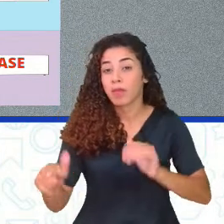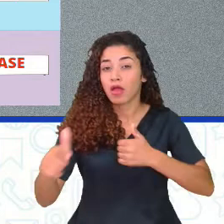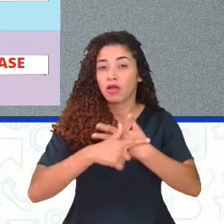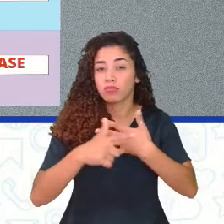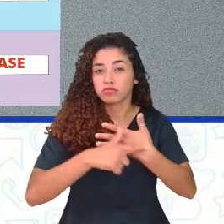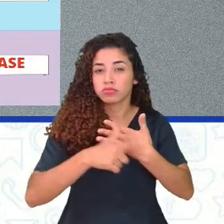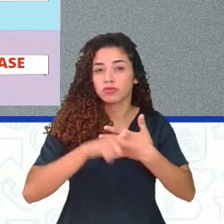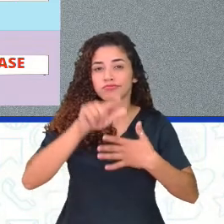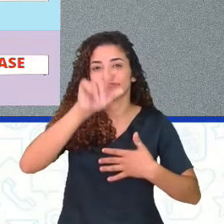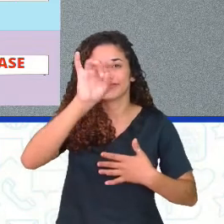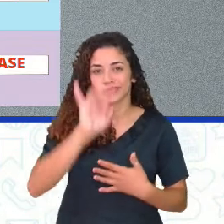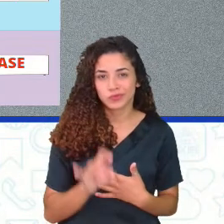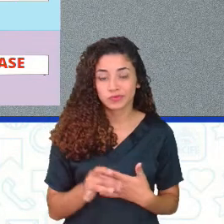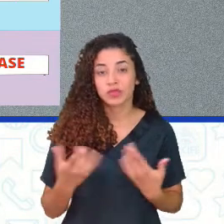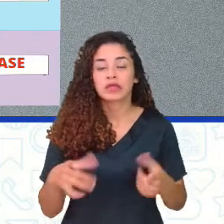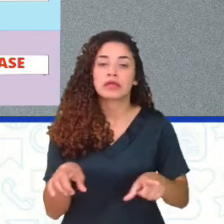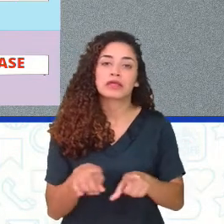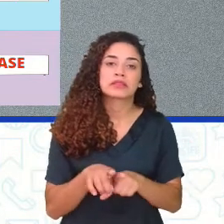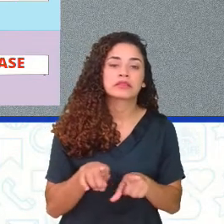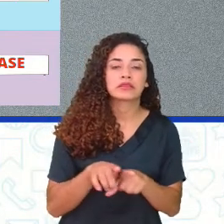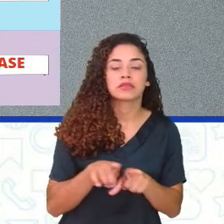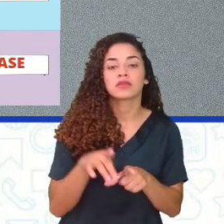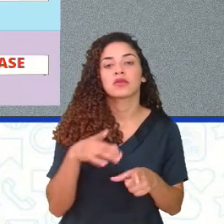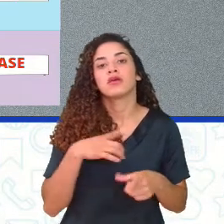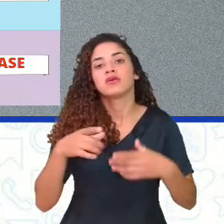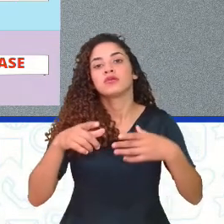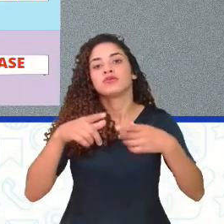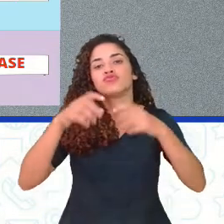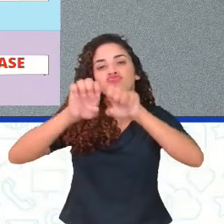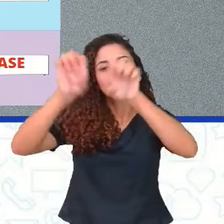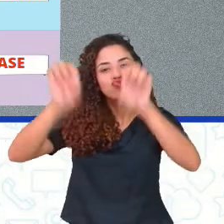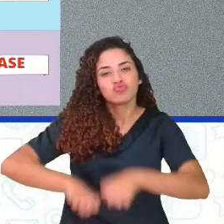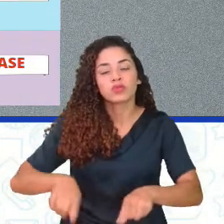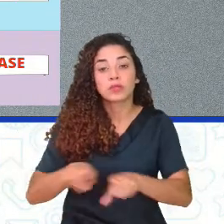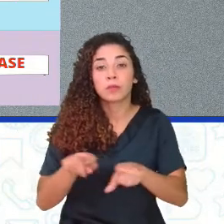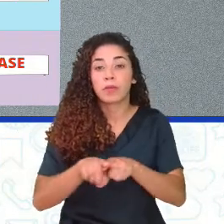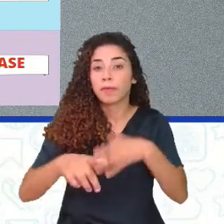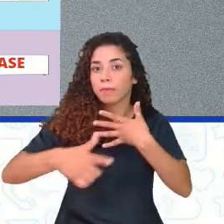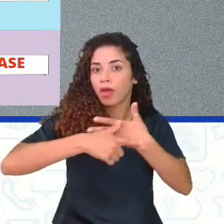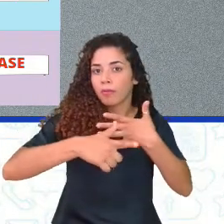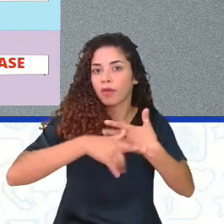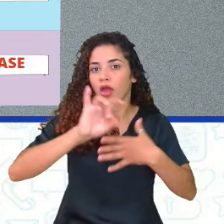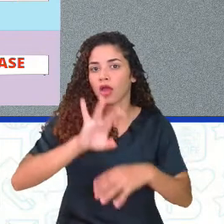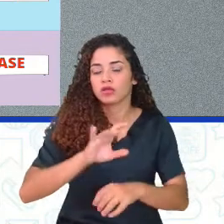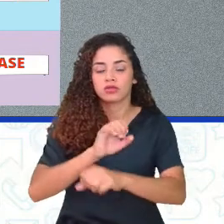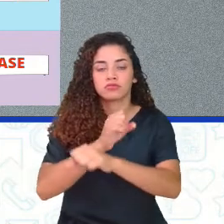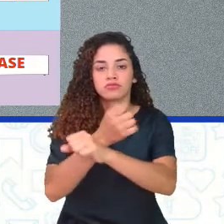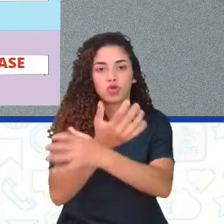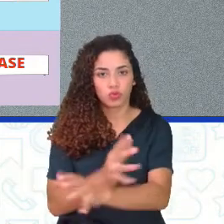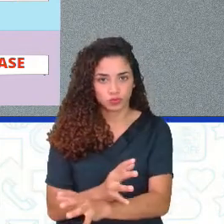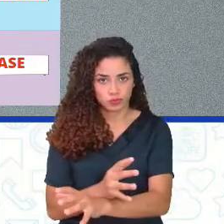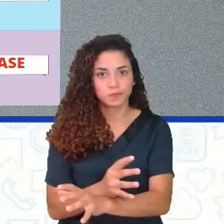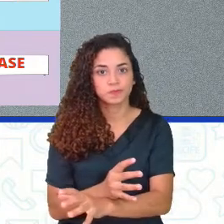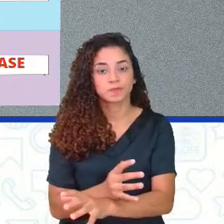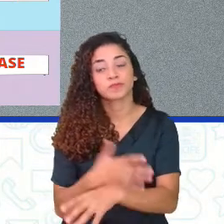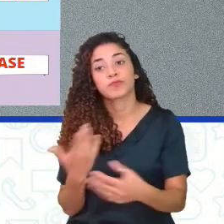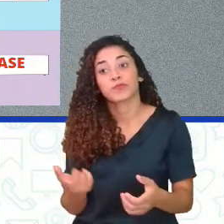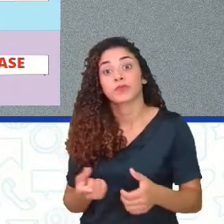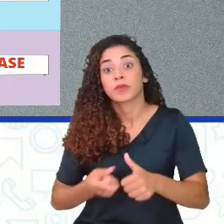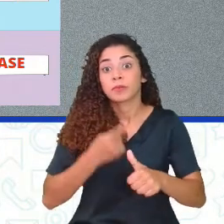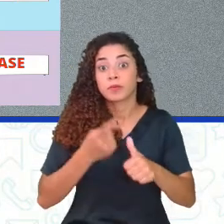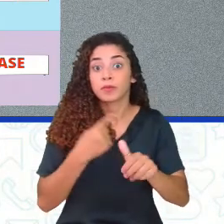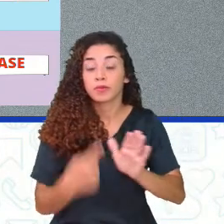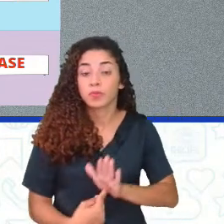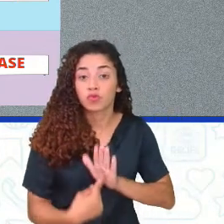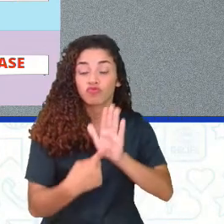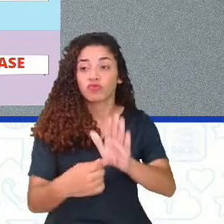Então, aqui nós temos, ó, estruturas e funções dos ossos. Para a gente mostrar esse primeiro aí, a gente vai precisar, eu vou